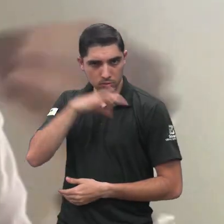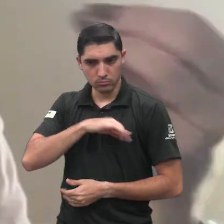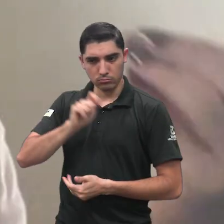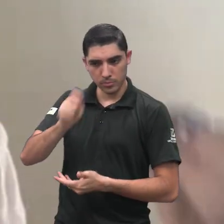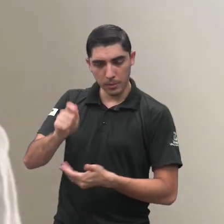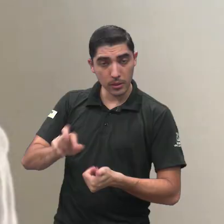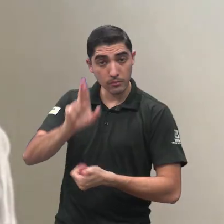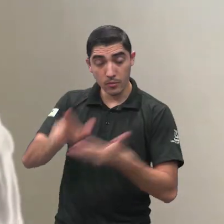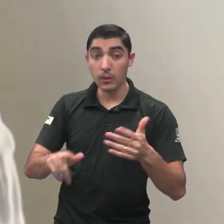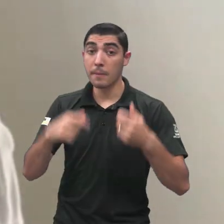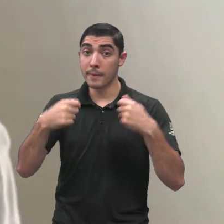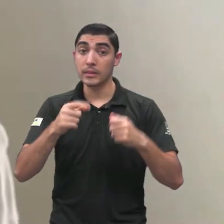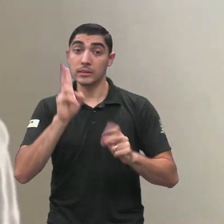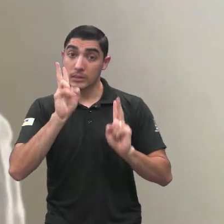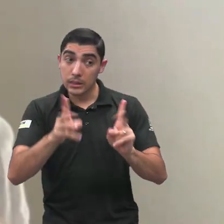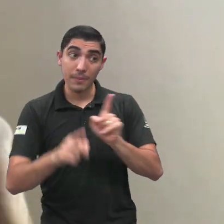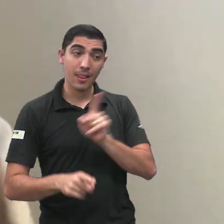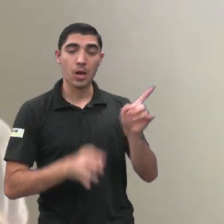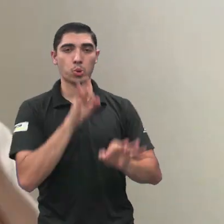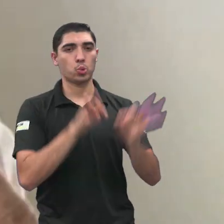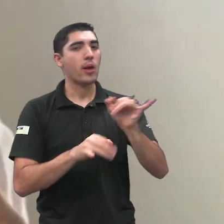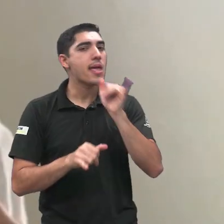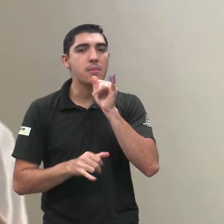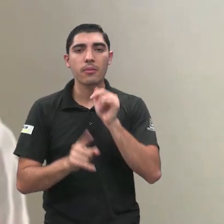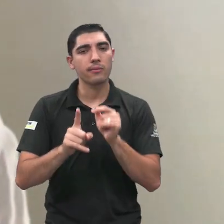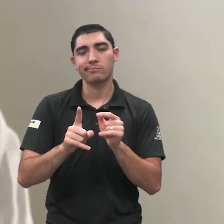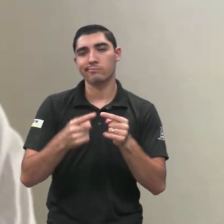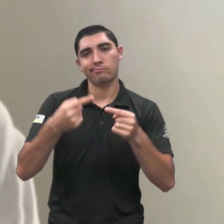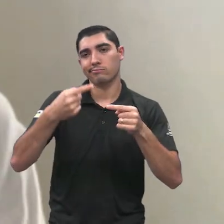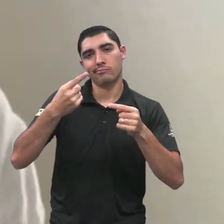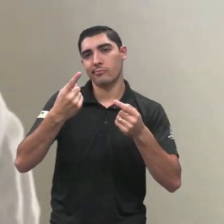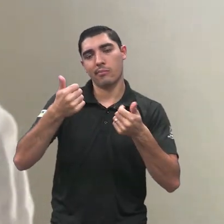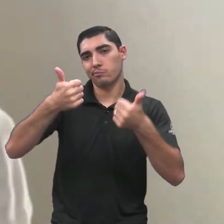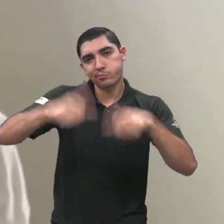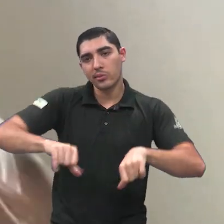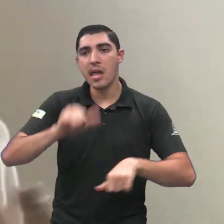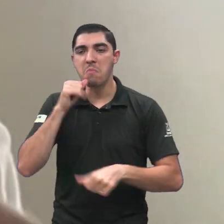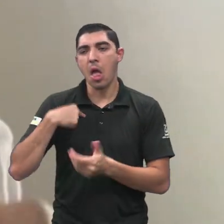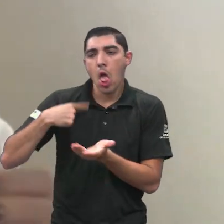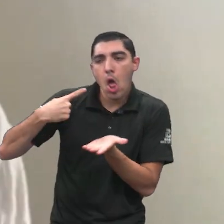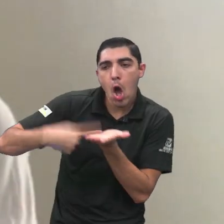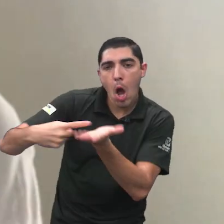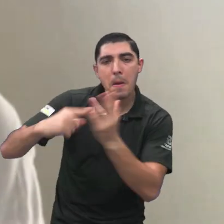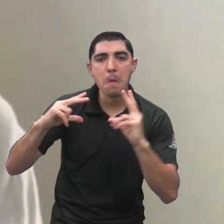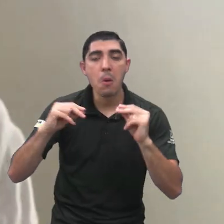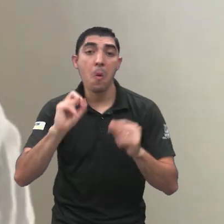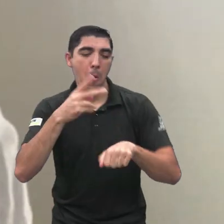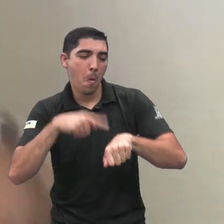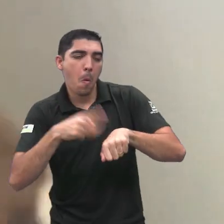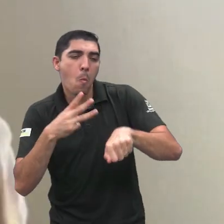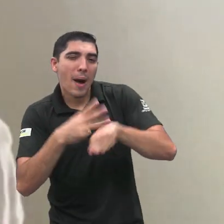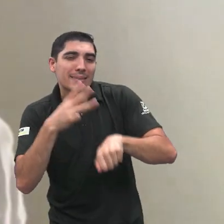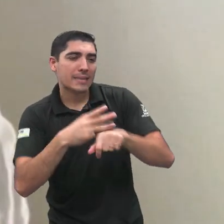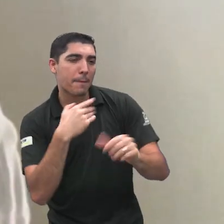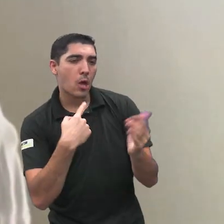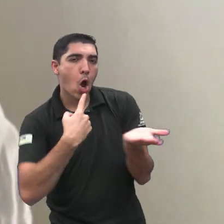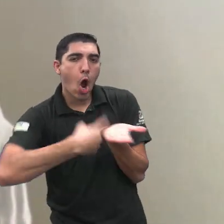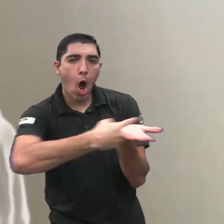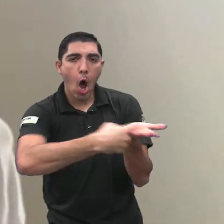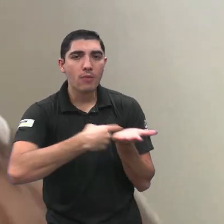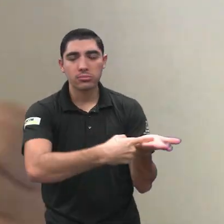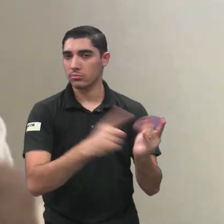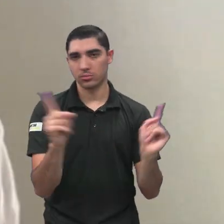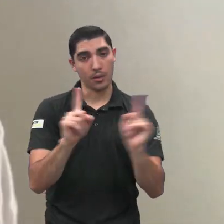tem que estar estabelecida na justiça. Não vale combinados de boca, não vale combinados via WhatsApp, então tem que ser